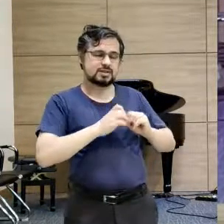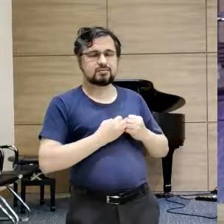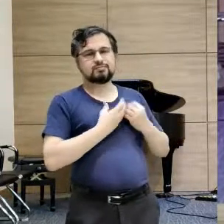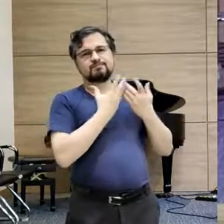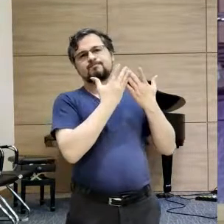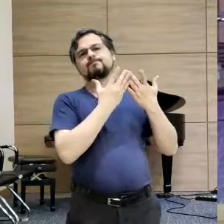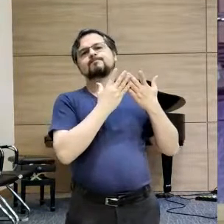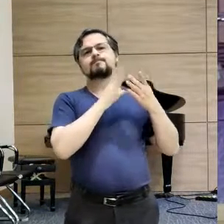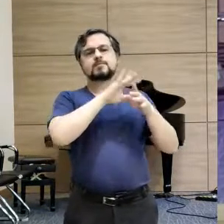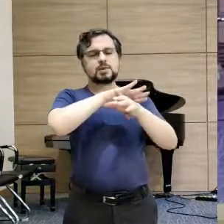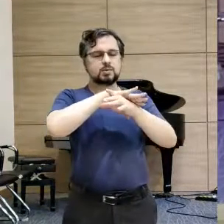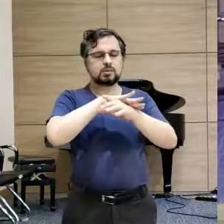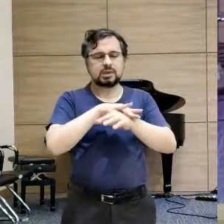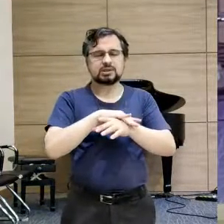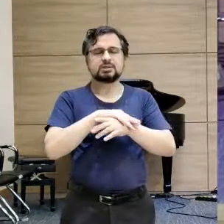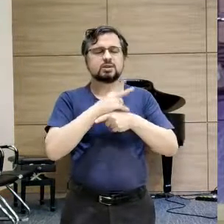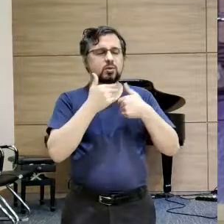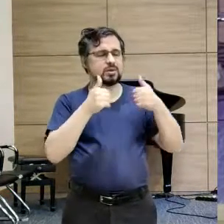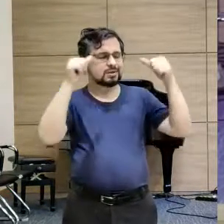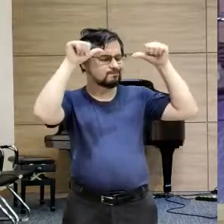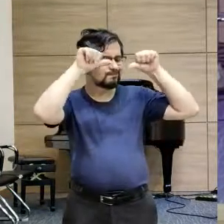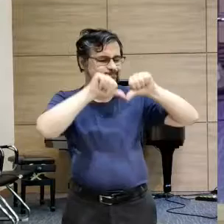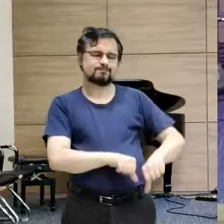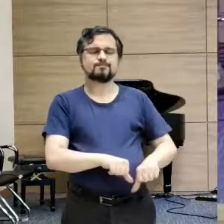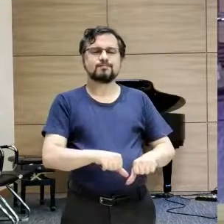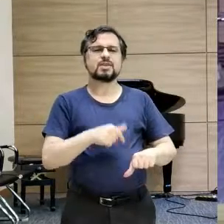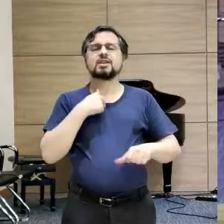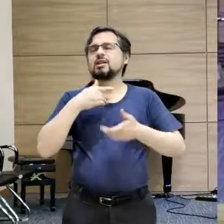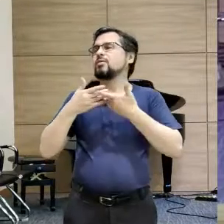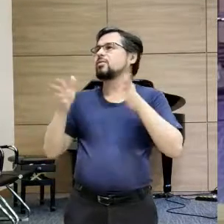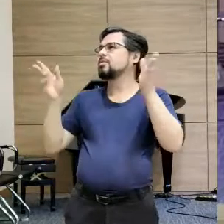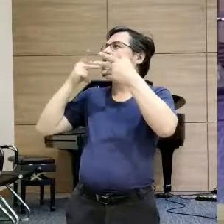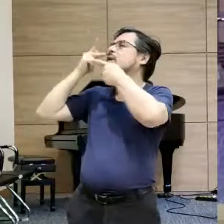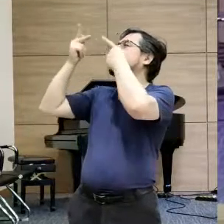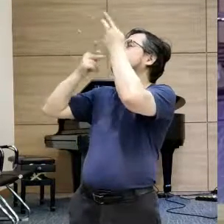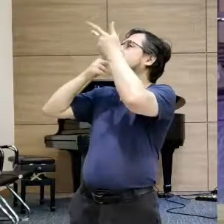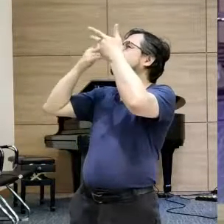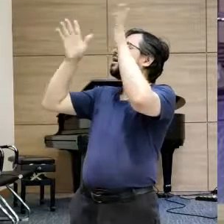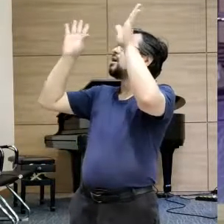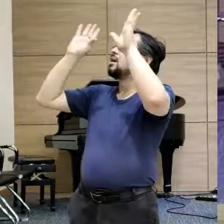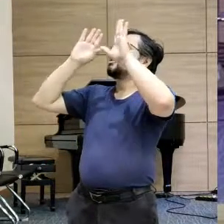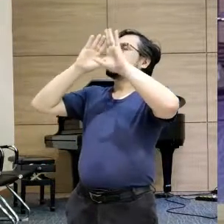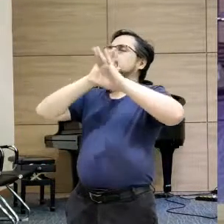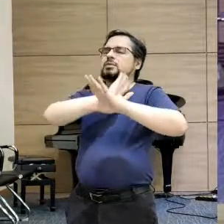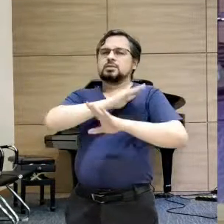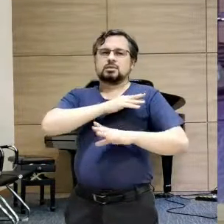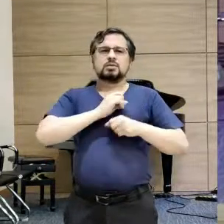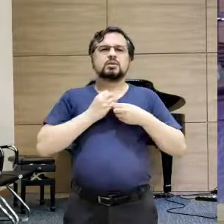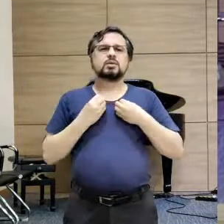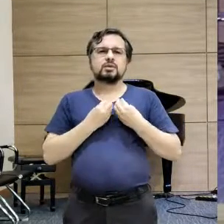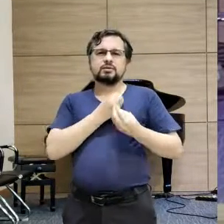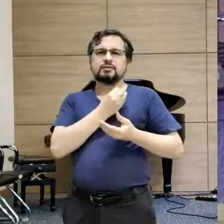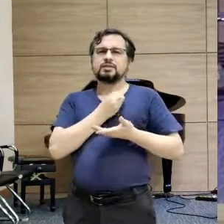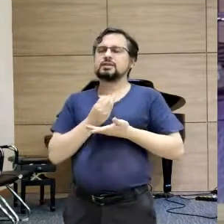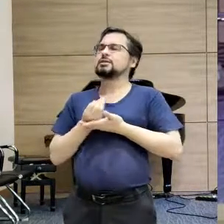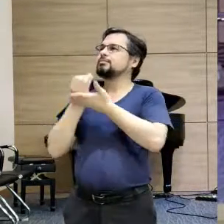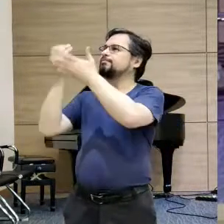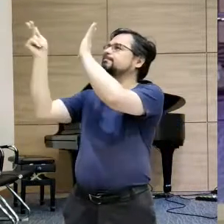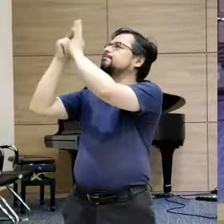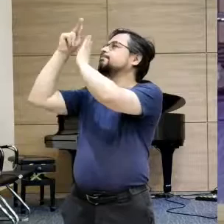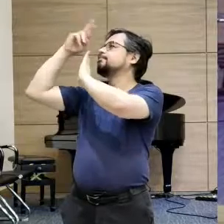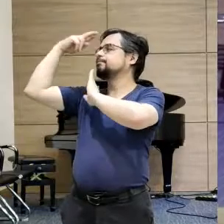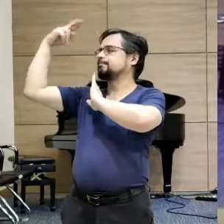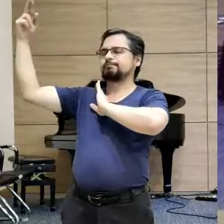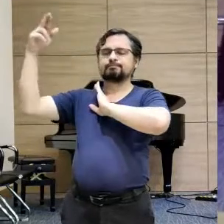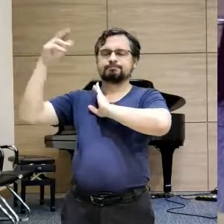algo terrível, e aí ele confessa ao Senhor. Aí ele abre o coração ao Senhor, ele entrega a sua vida diante do Senhor.